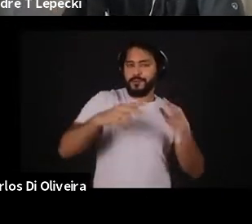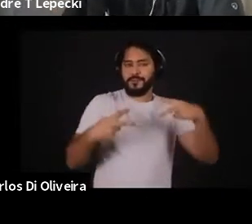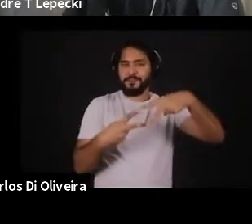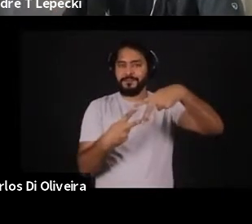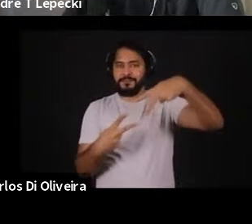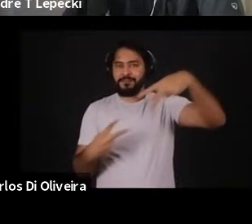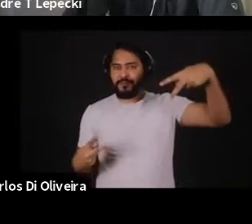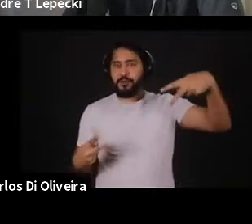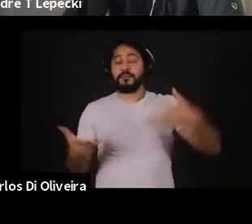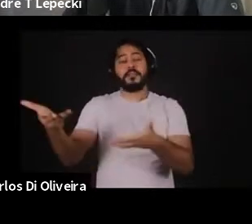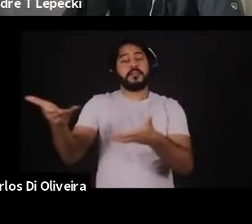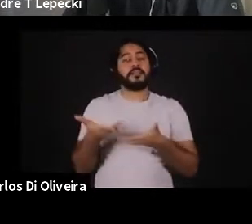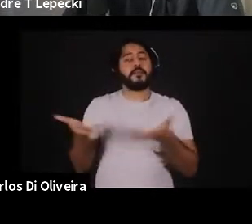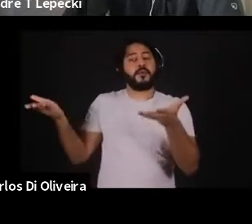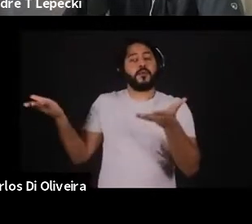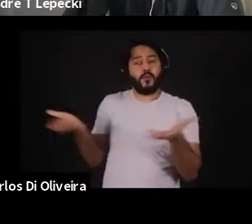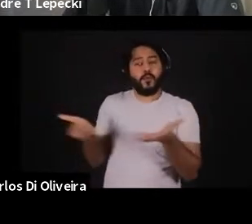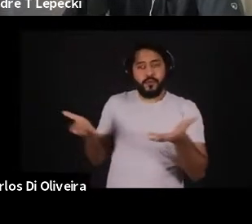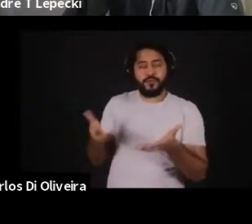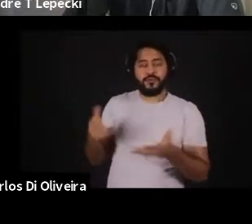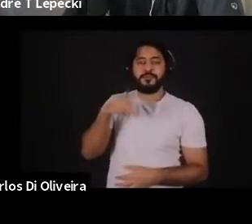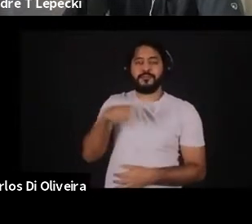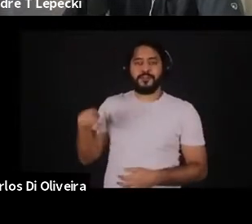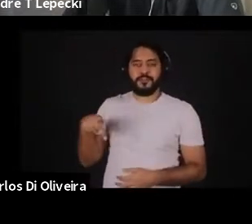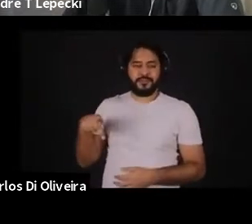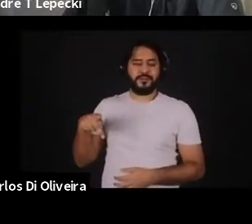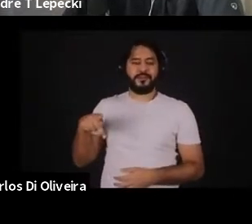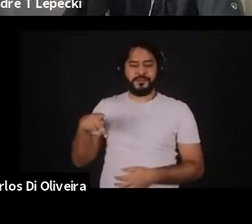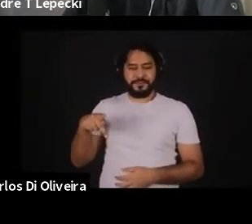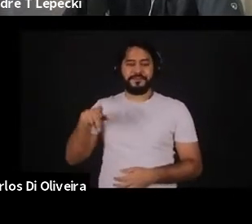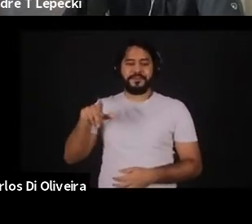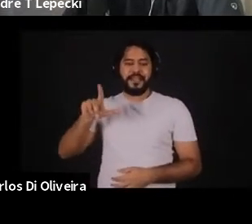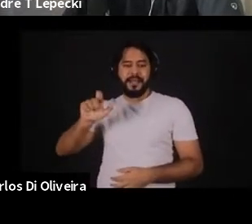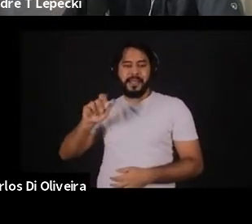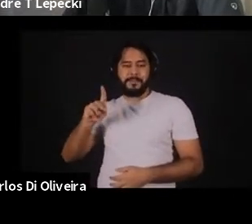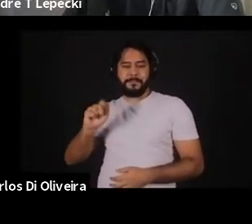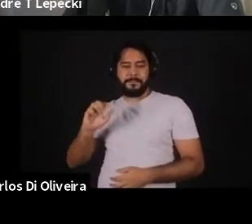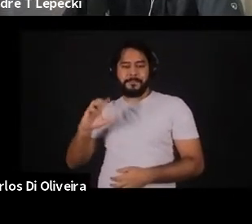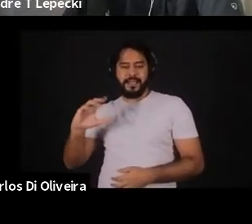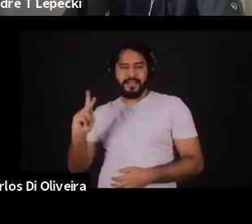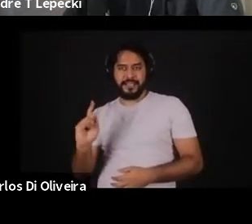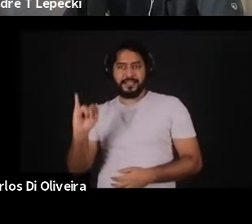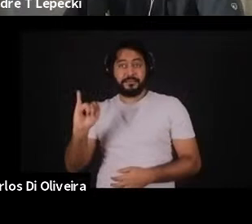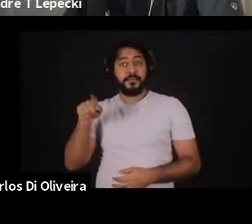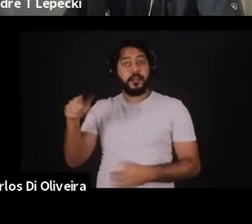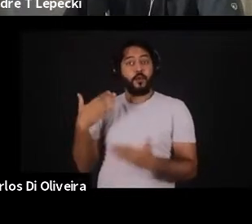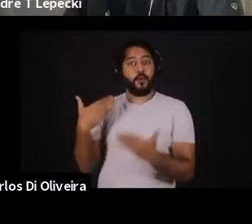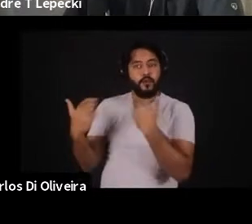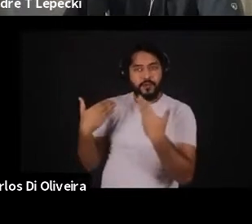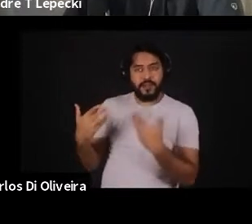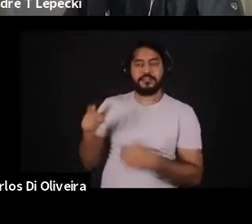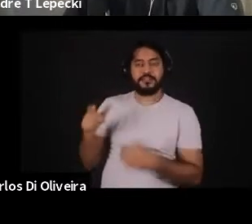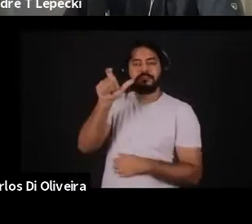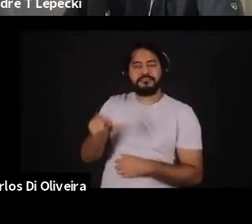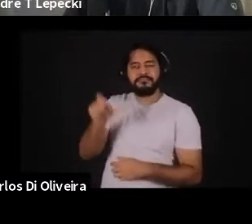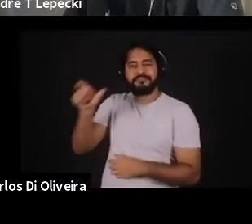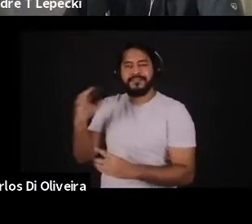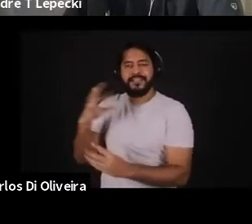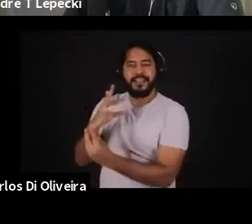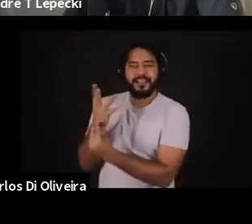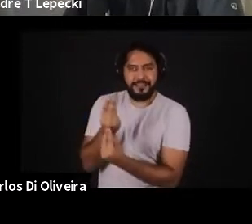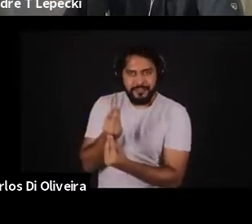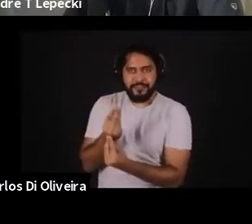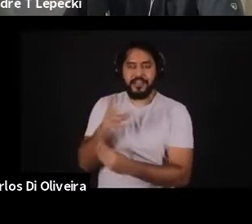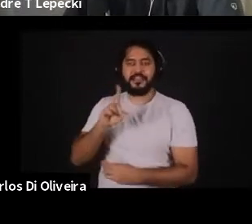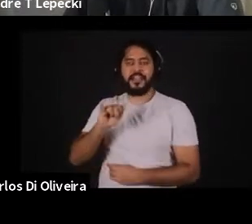hoje o professor André Lepec. Lepec conversa com os artistas Davi Pontes e Wallace Ferreira sobre o novo filme da